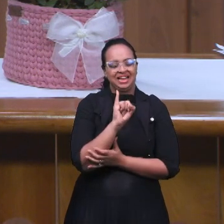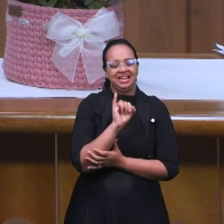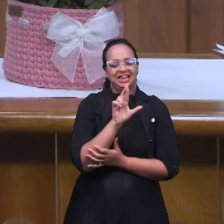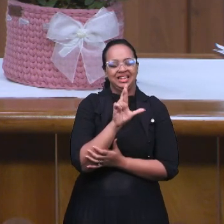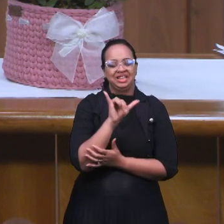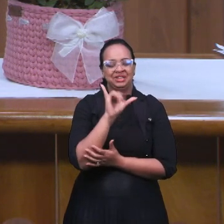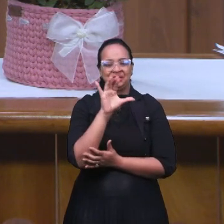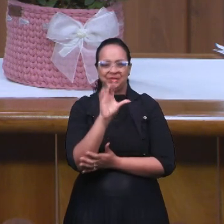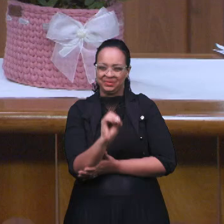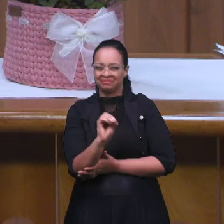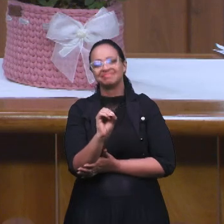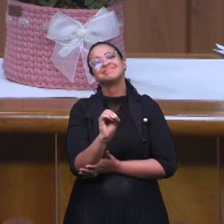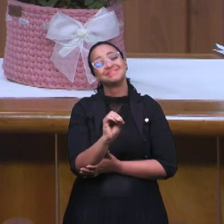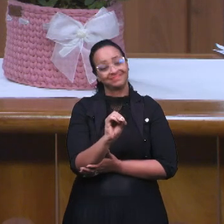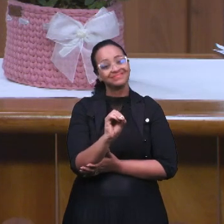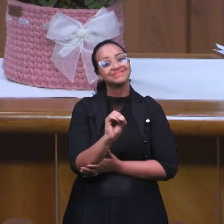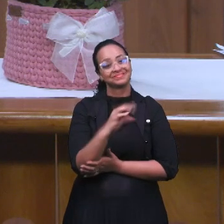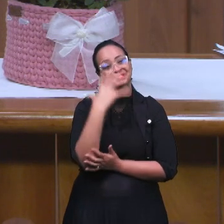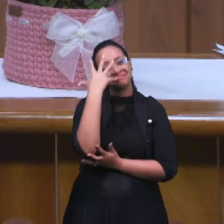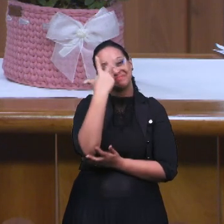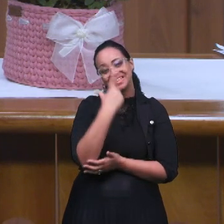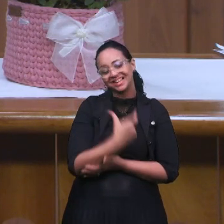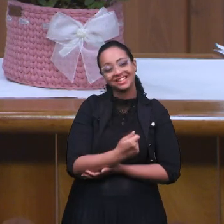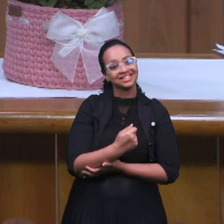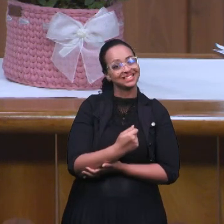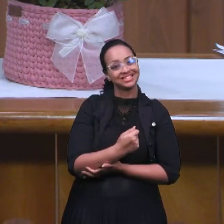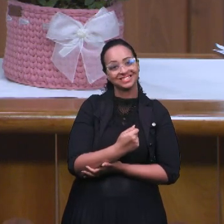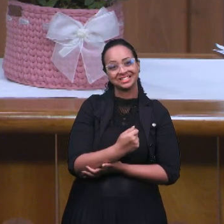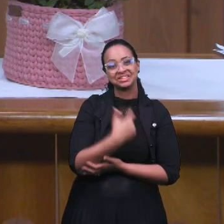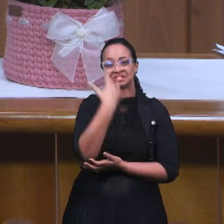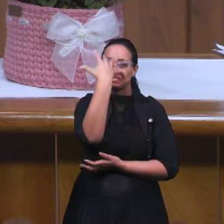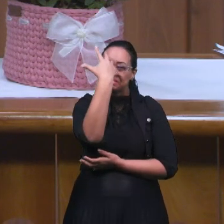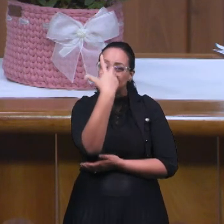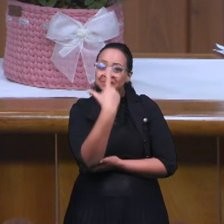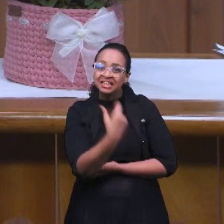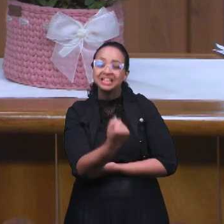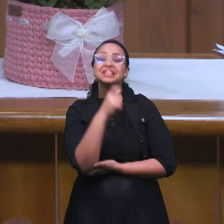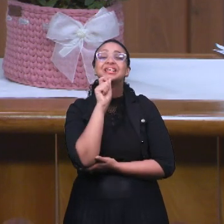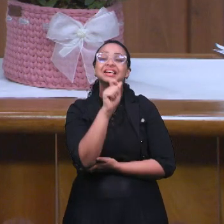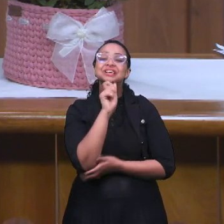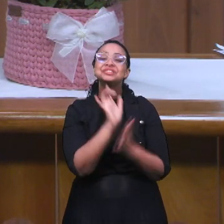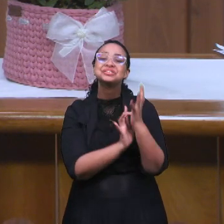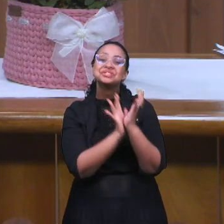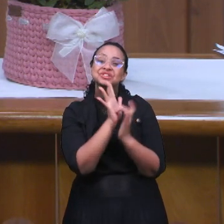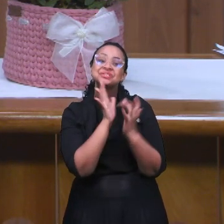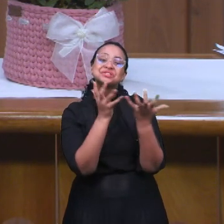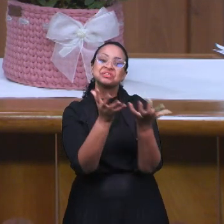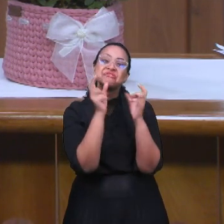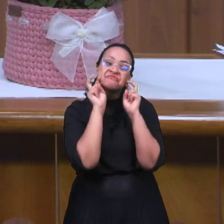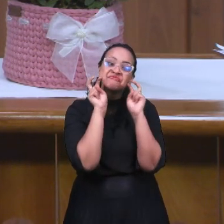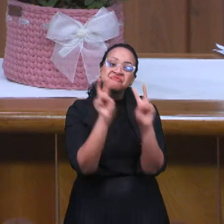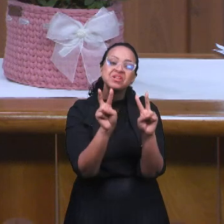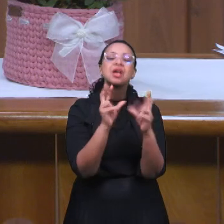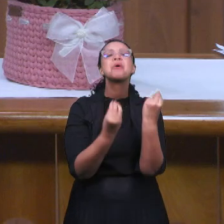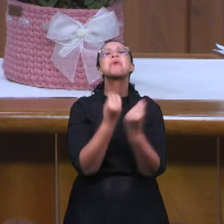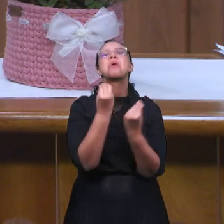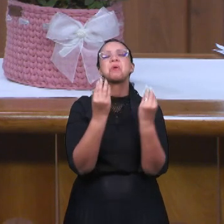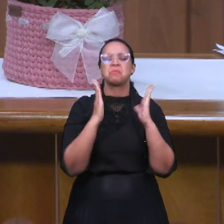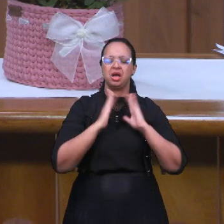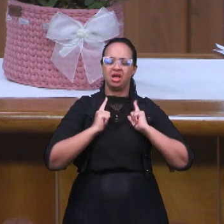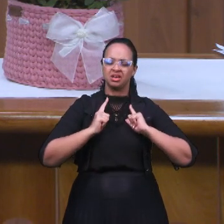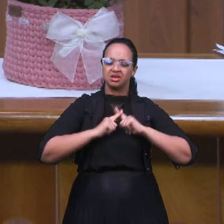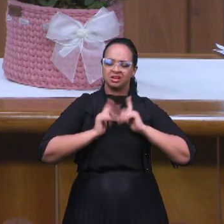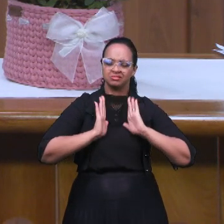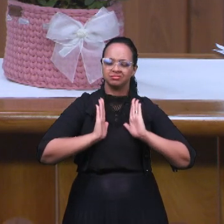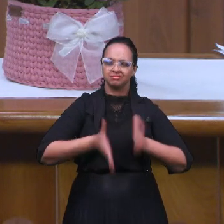irmãos, essa é a beleza, essa é a forma como Jesus quer ver a sua igreja. E essa é a forma